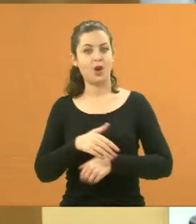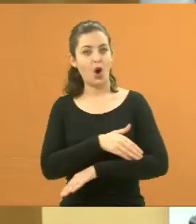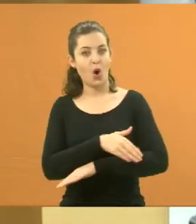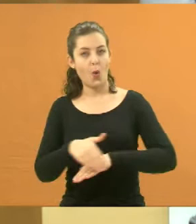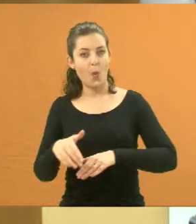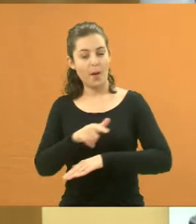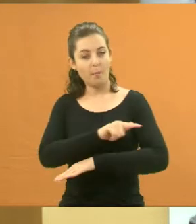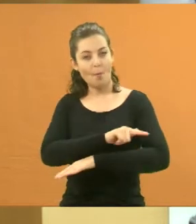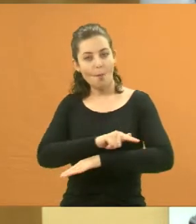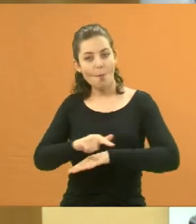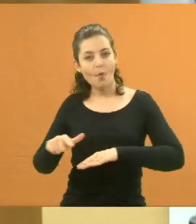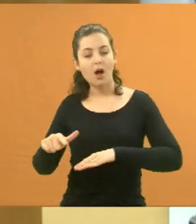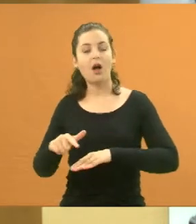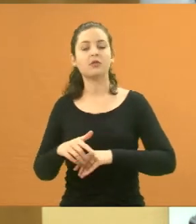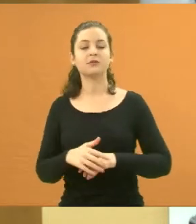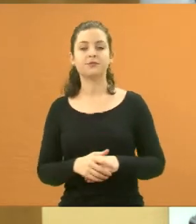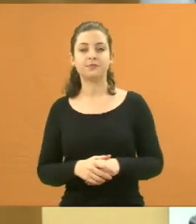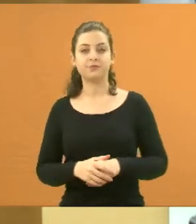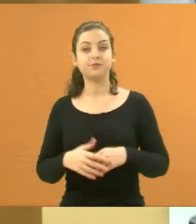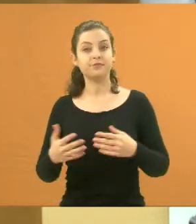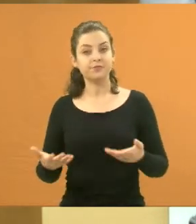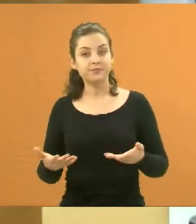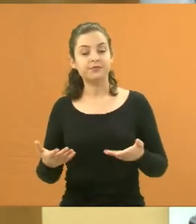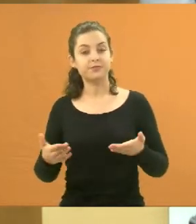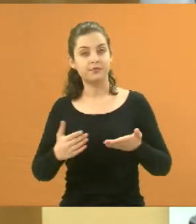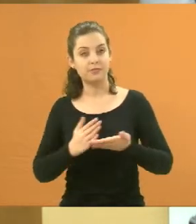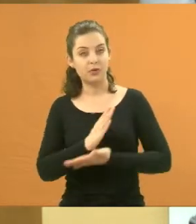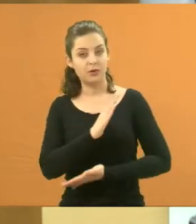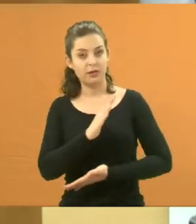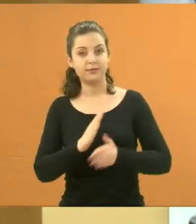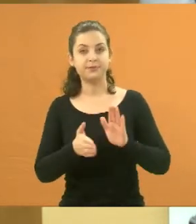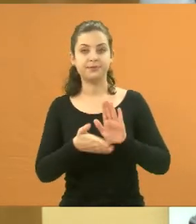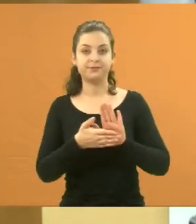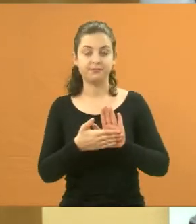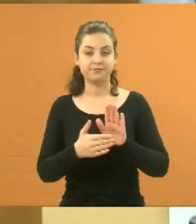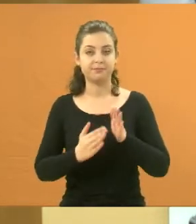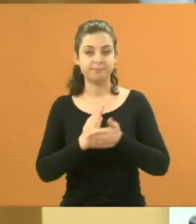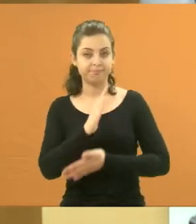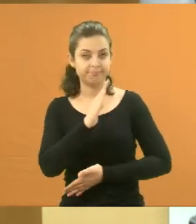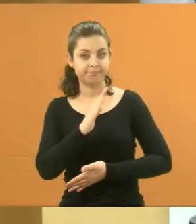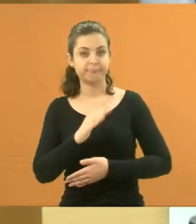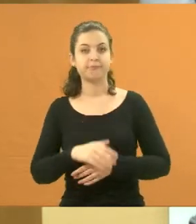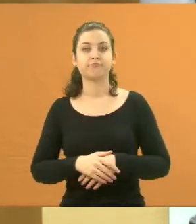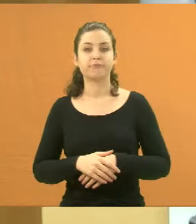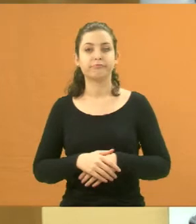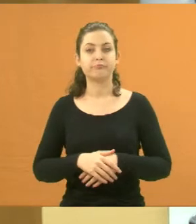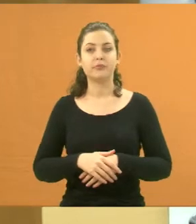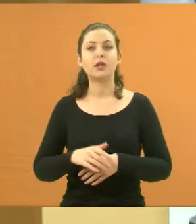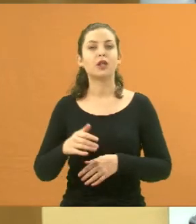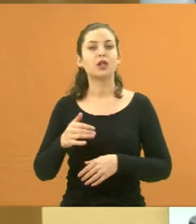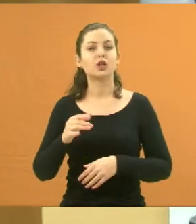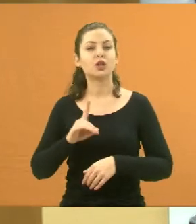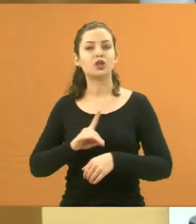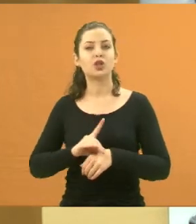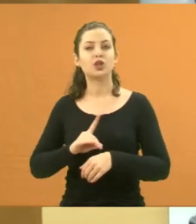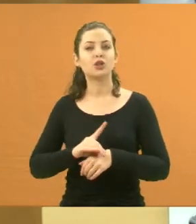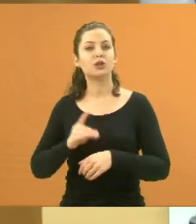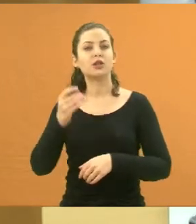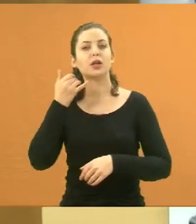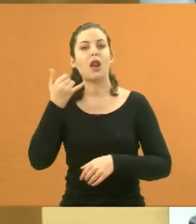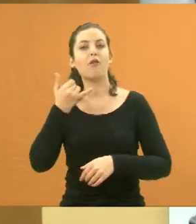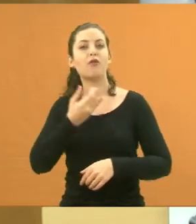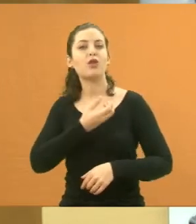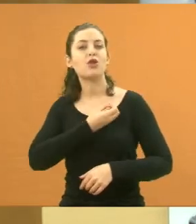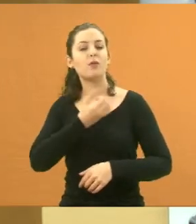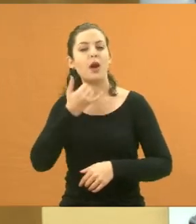rua mais limpa. E daí, aprovando o projeto, eu acho que todo mundo deve ter o telefone de quem é o dono do terreno do lado.